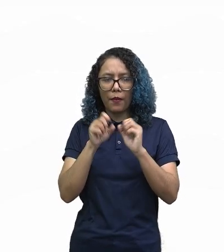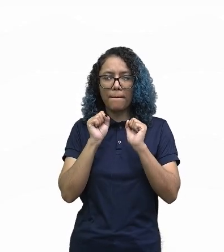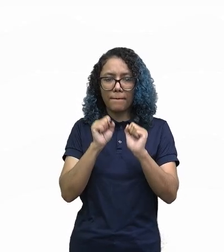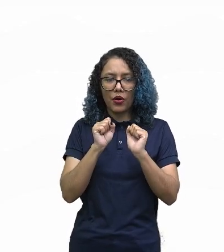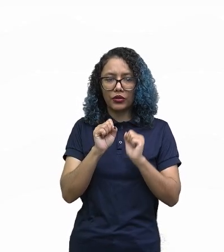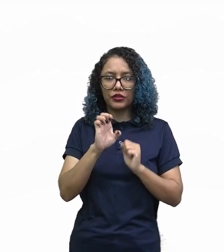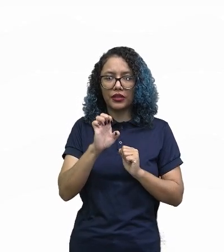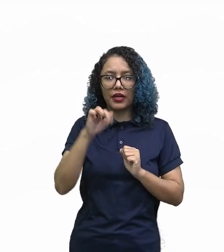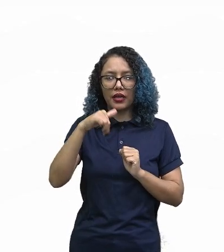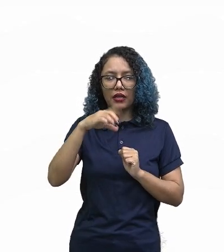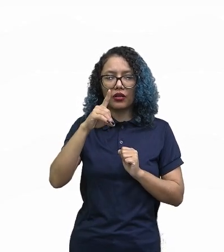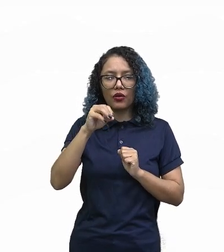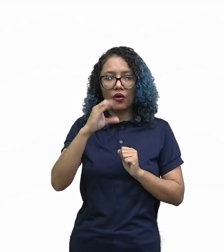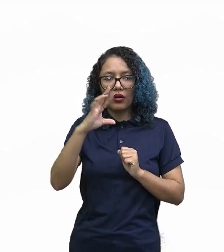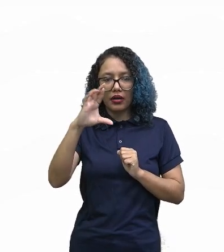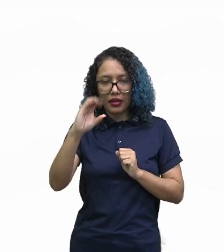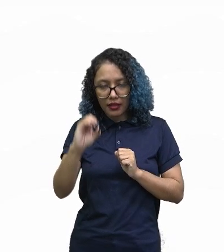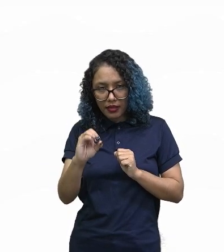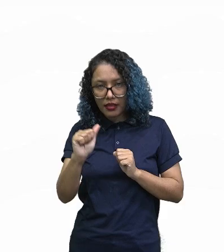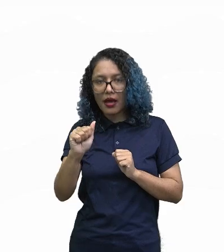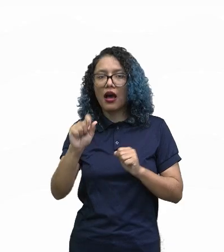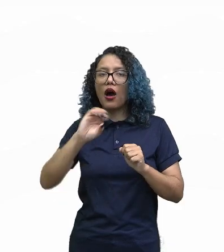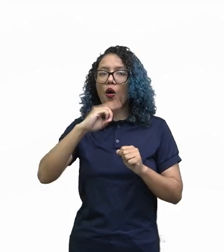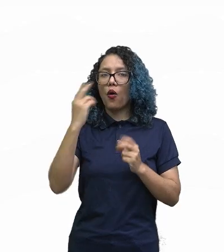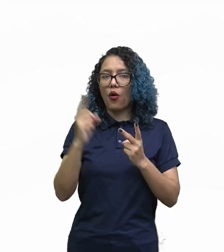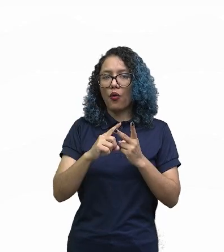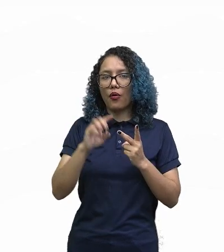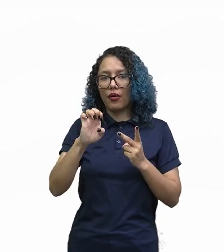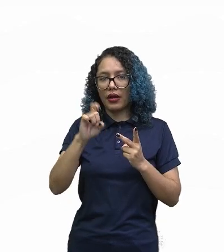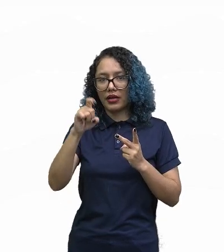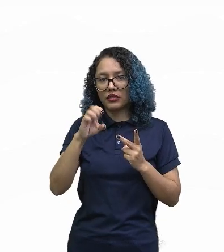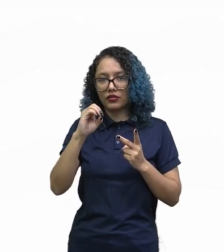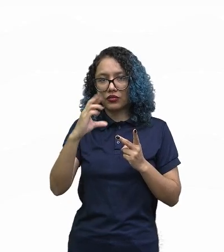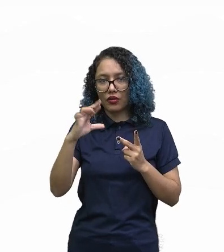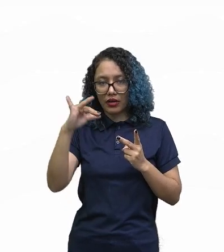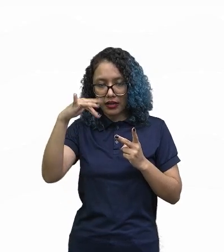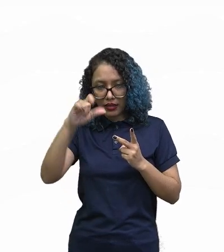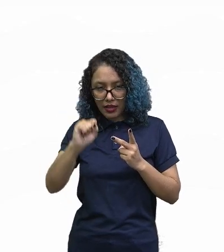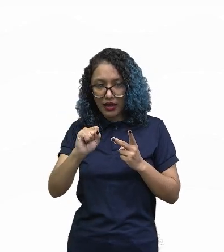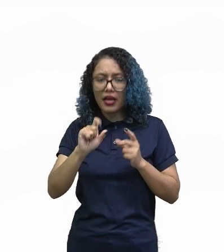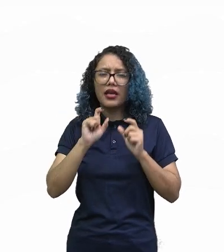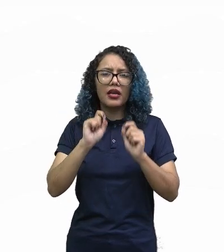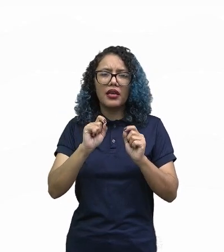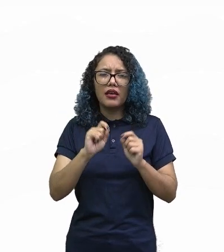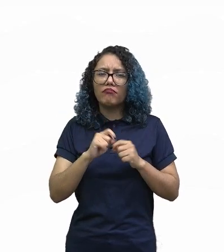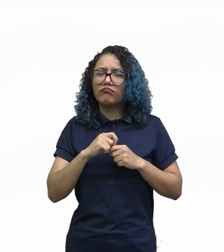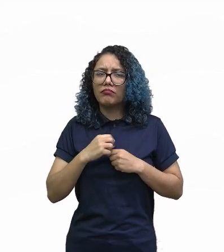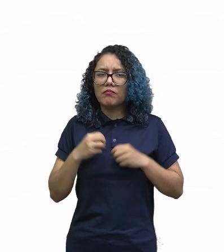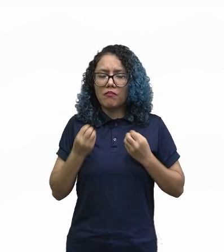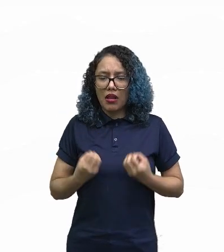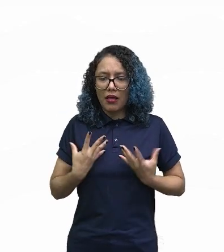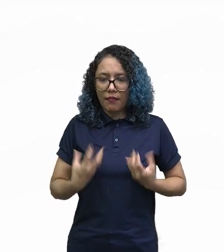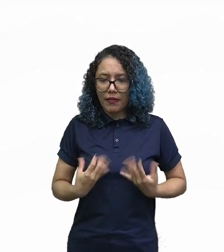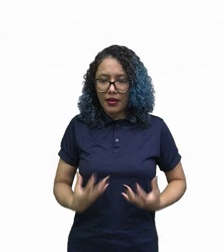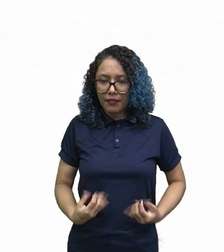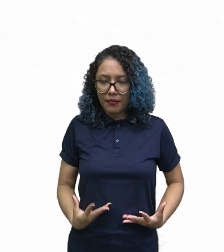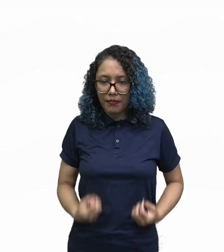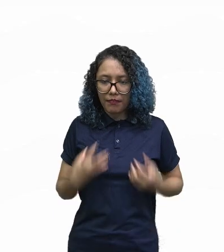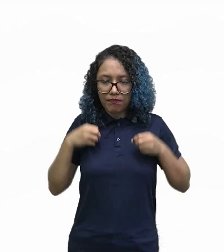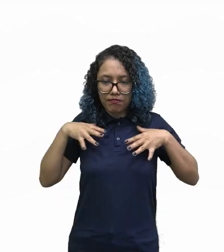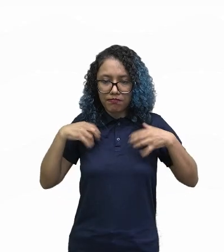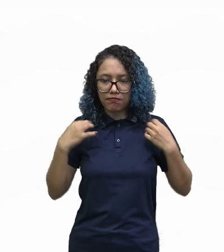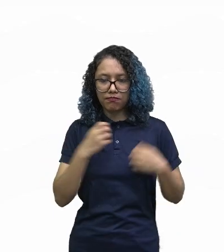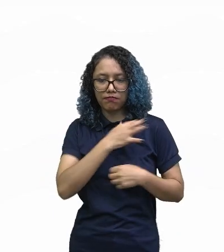endócrinas ou exócrinas. E elas lançam esses hormônios no nosso sangue, na nossa corrente sanguínea. E